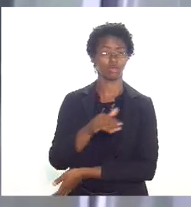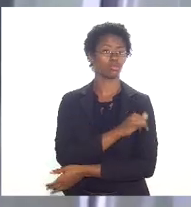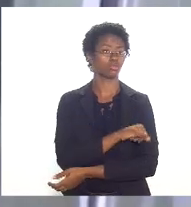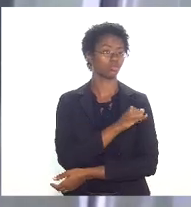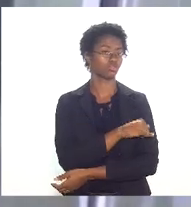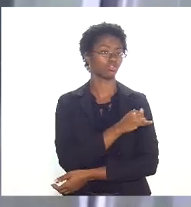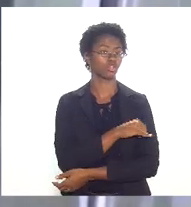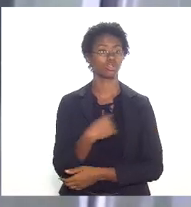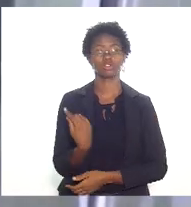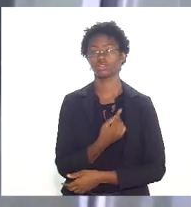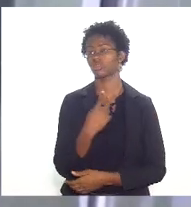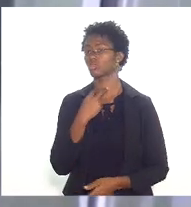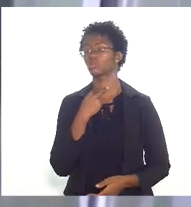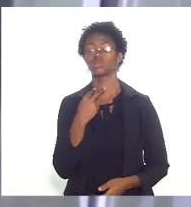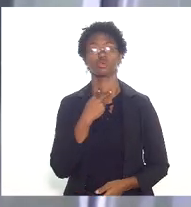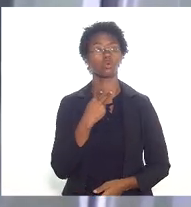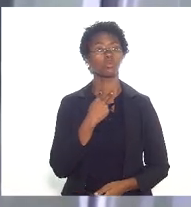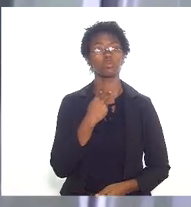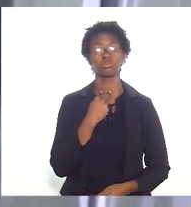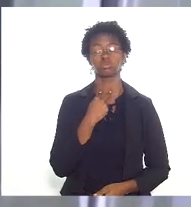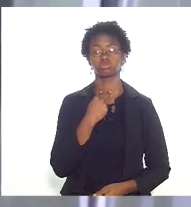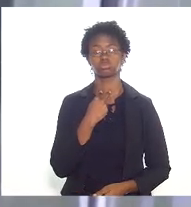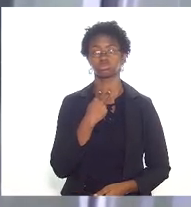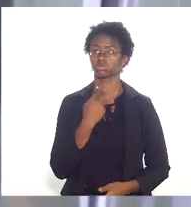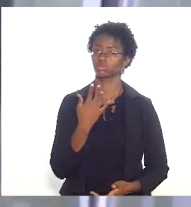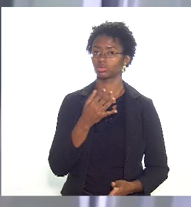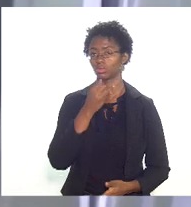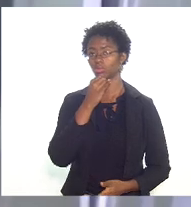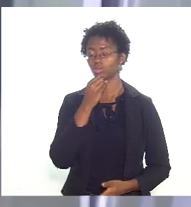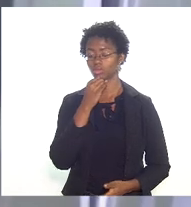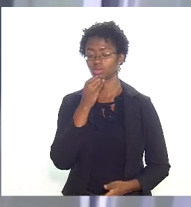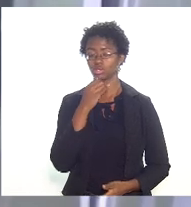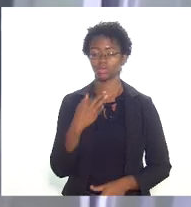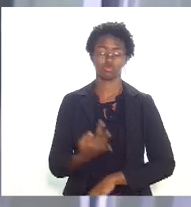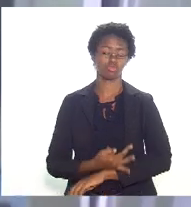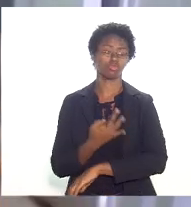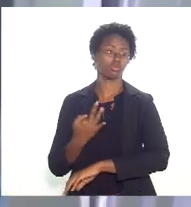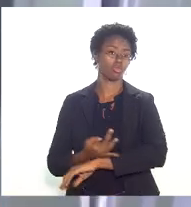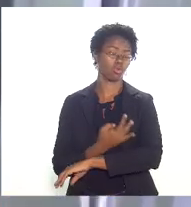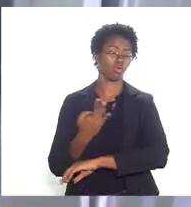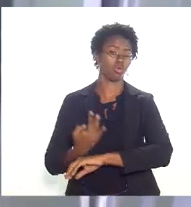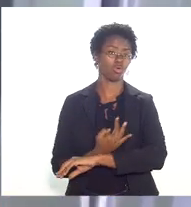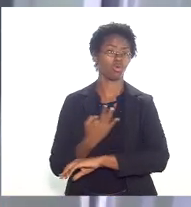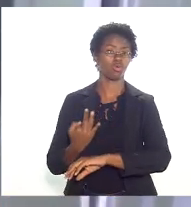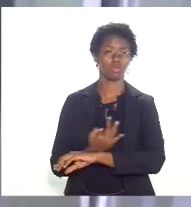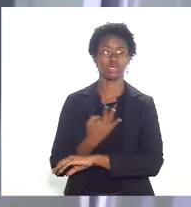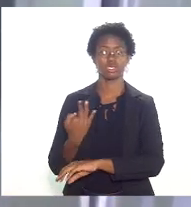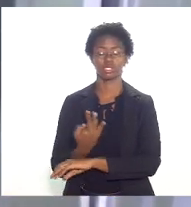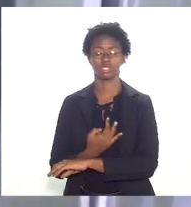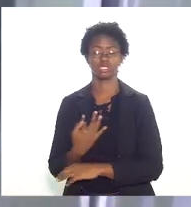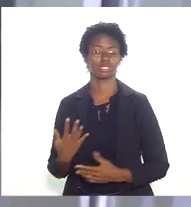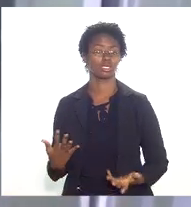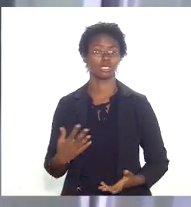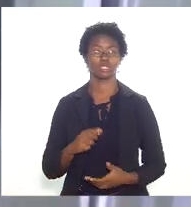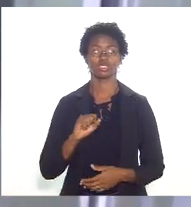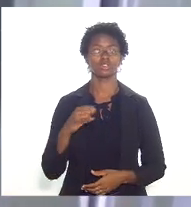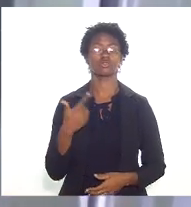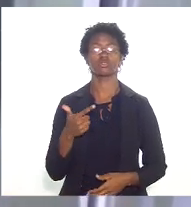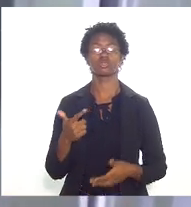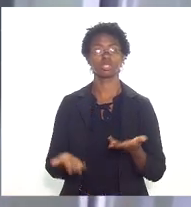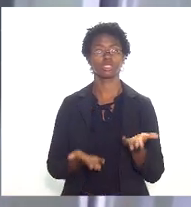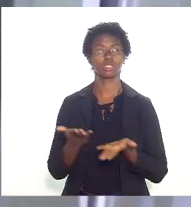gente não pode assim devemos tolerar de maneira aí resignado esse tratamento da União